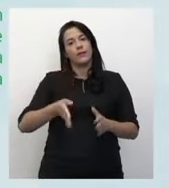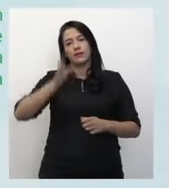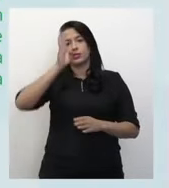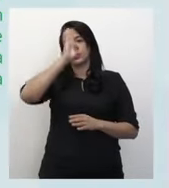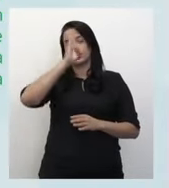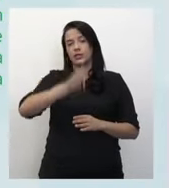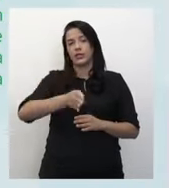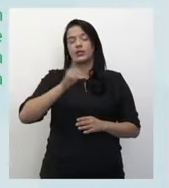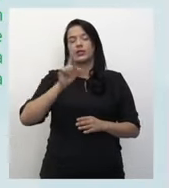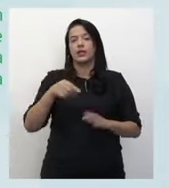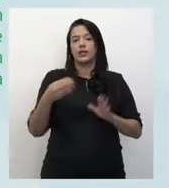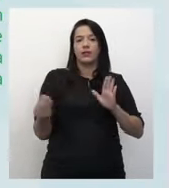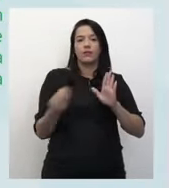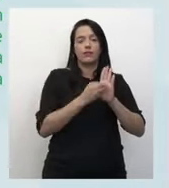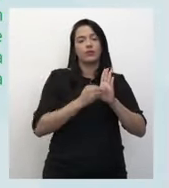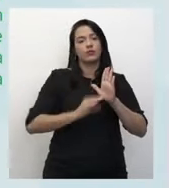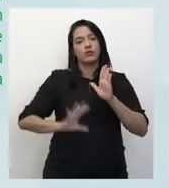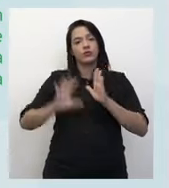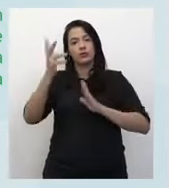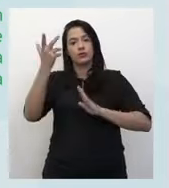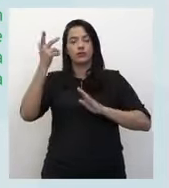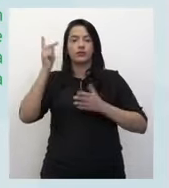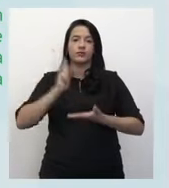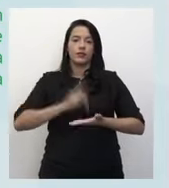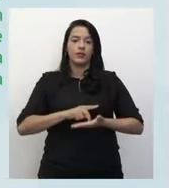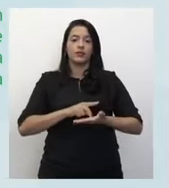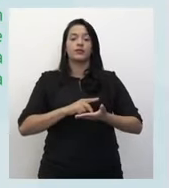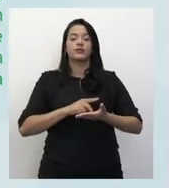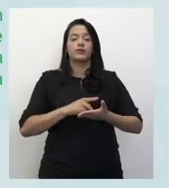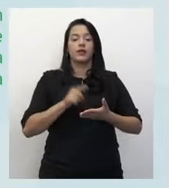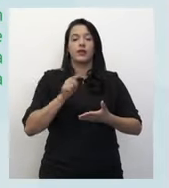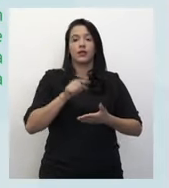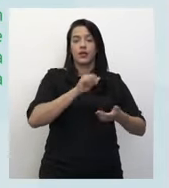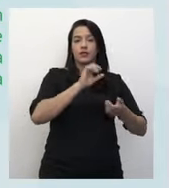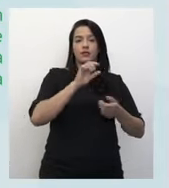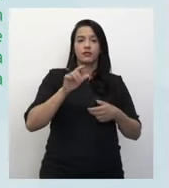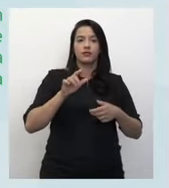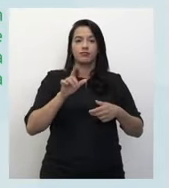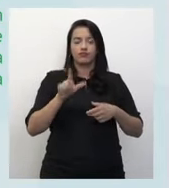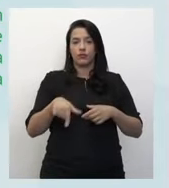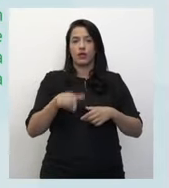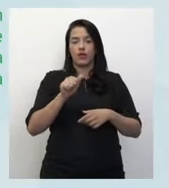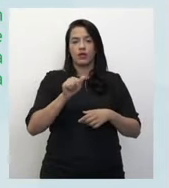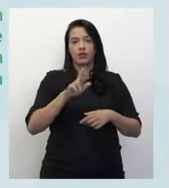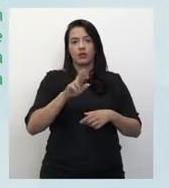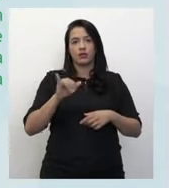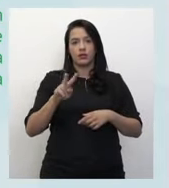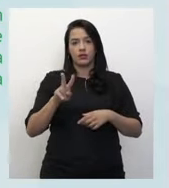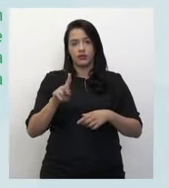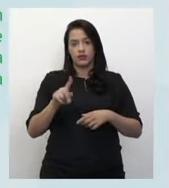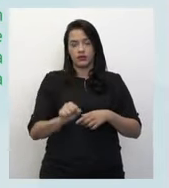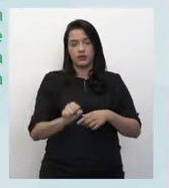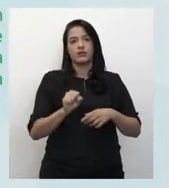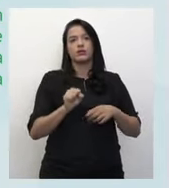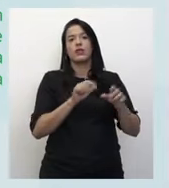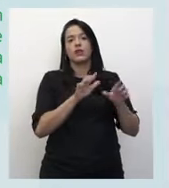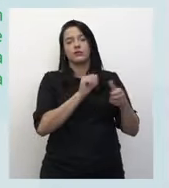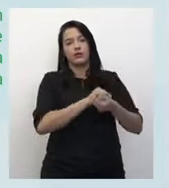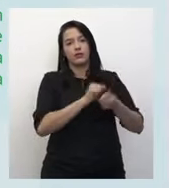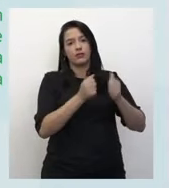fato concretizado, né? Então, as ararinhas se adaptaram, ponto, né? A manchete